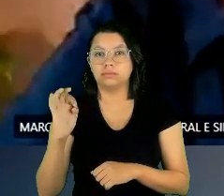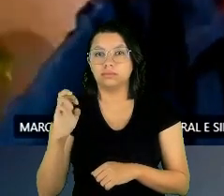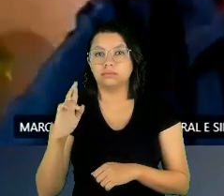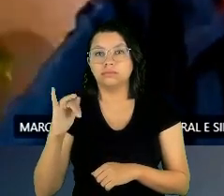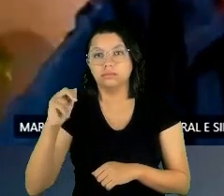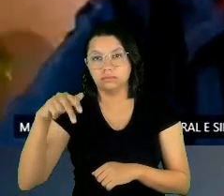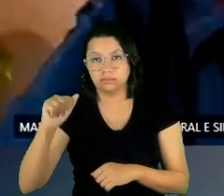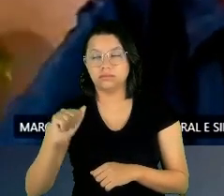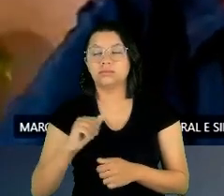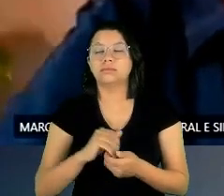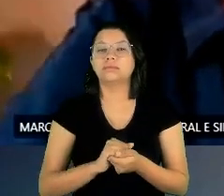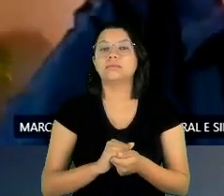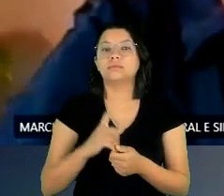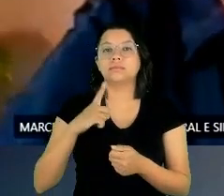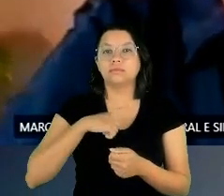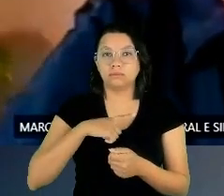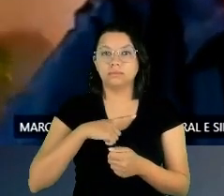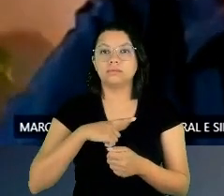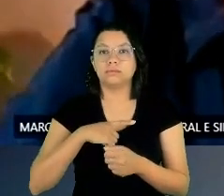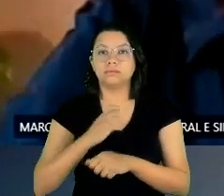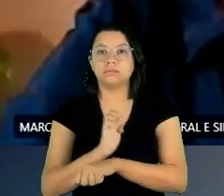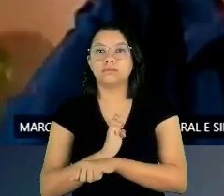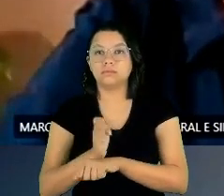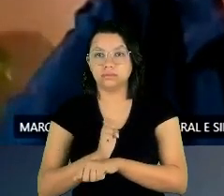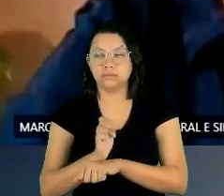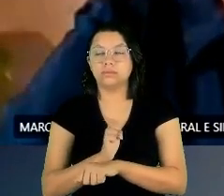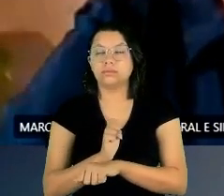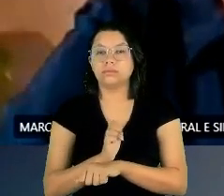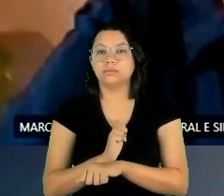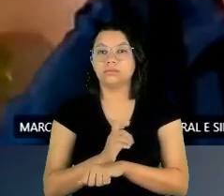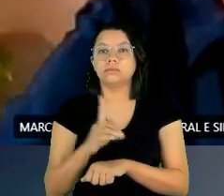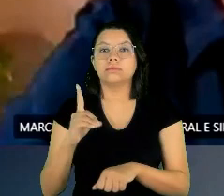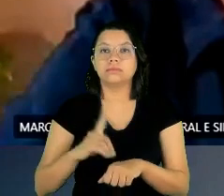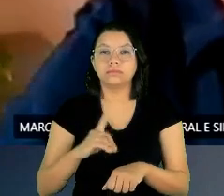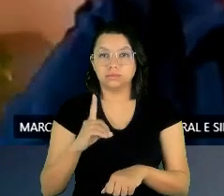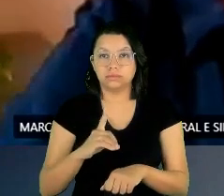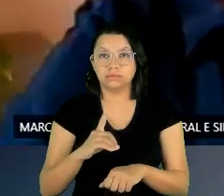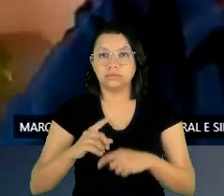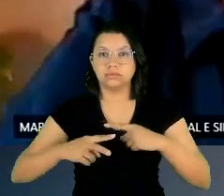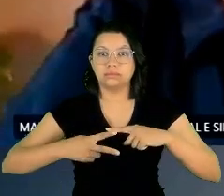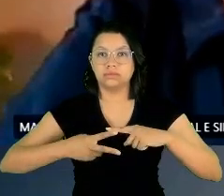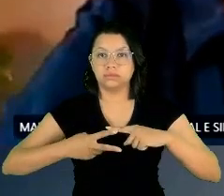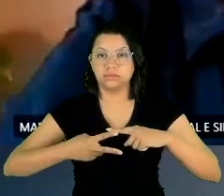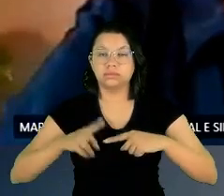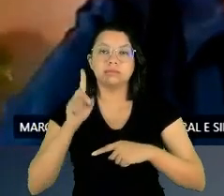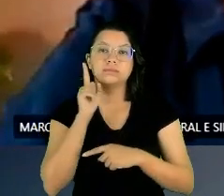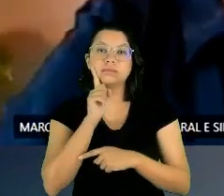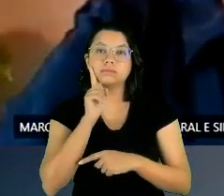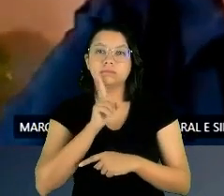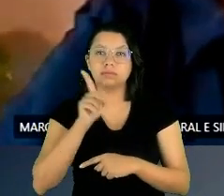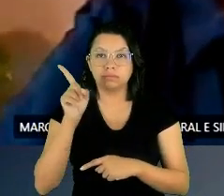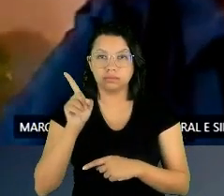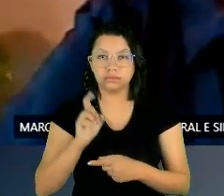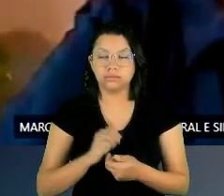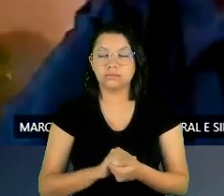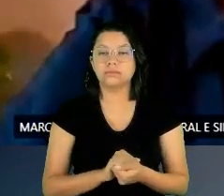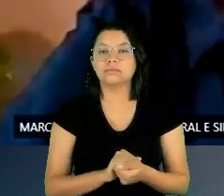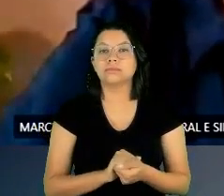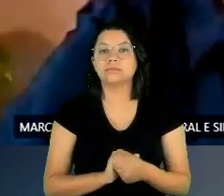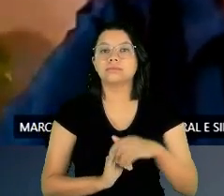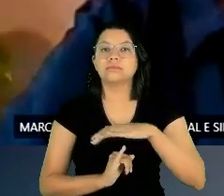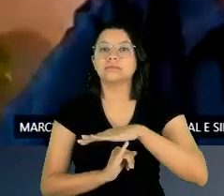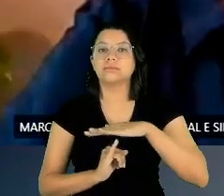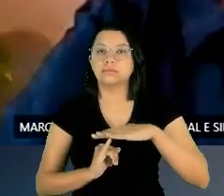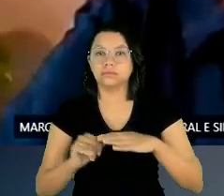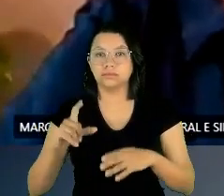Presbiteriana Mackenzie. Também tem estágio de doutorado no Laboratory of Neuromodulation da Harvard Medical